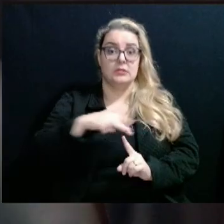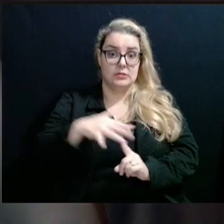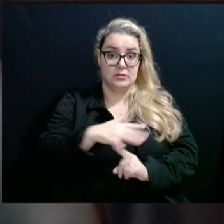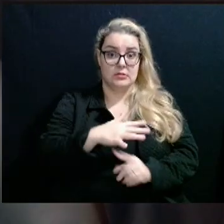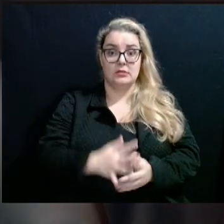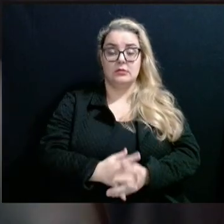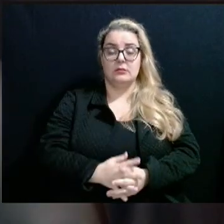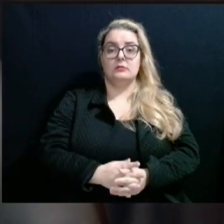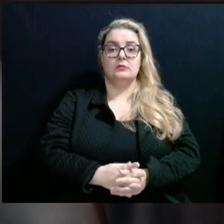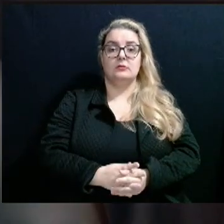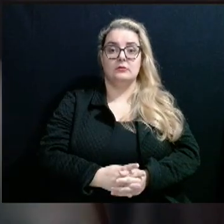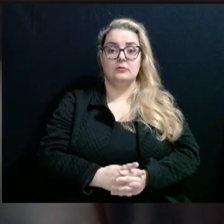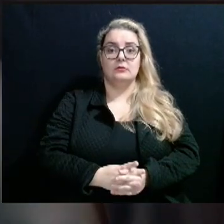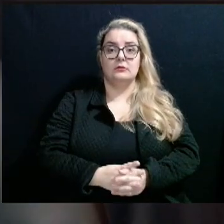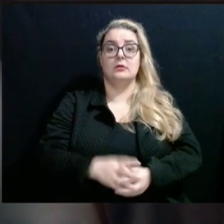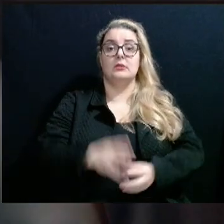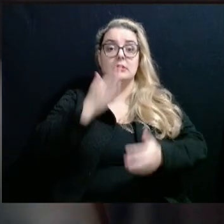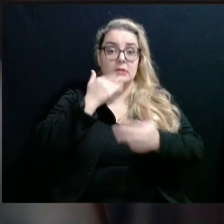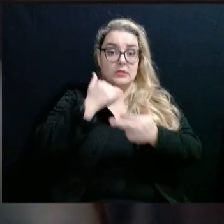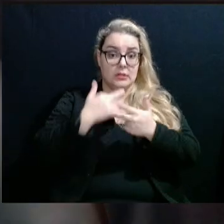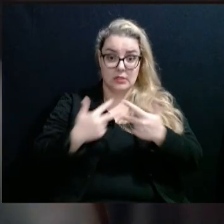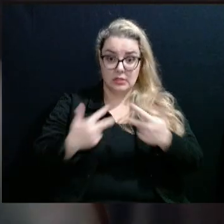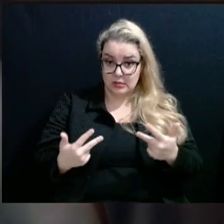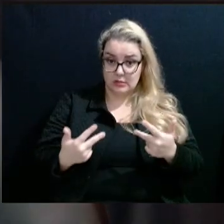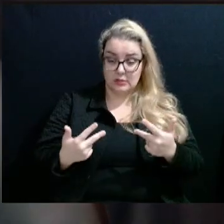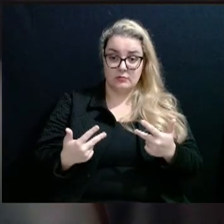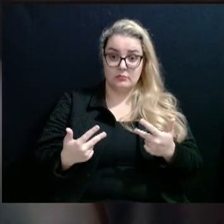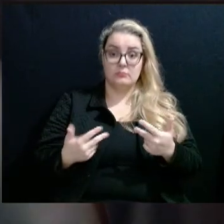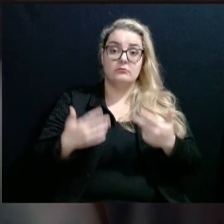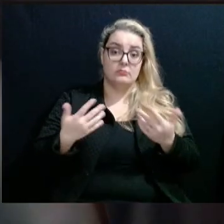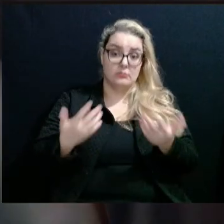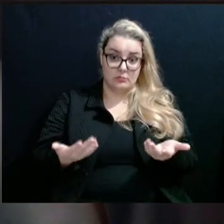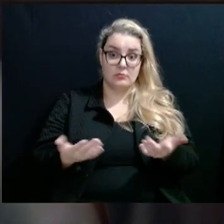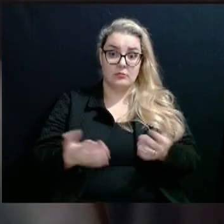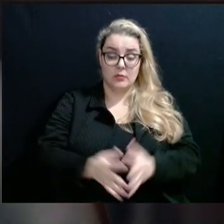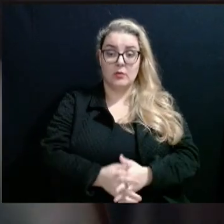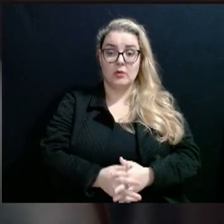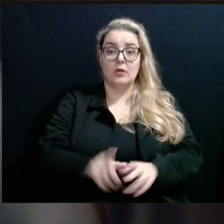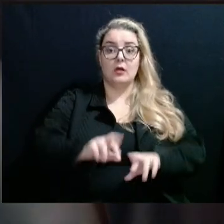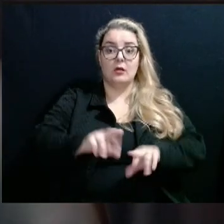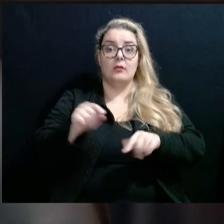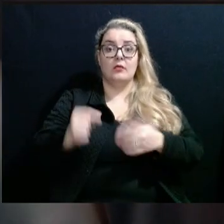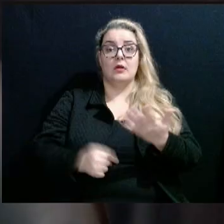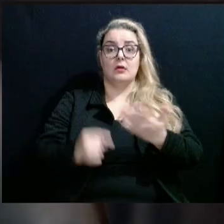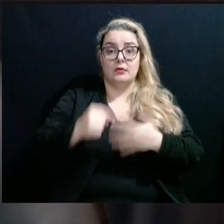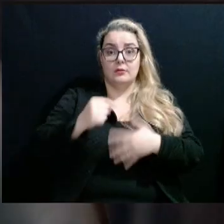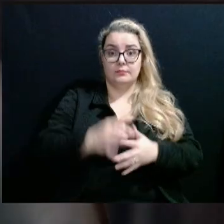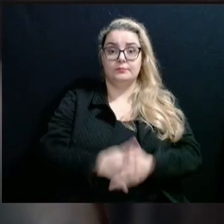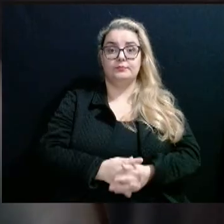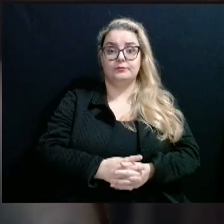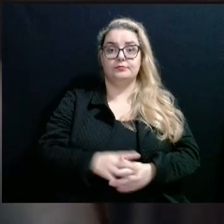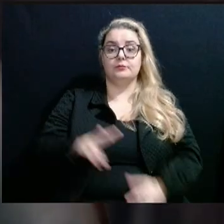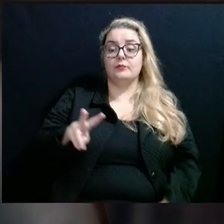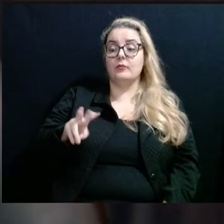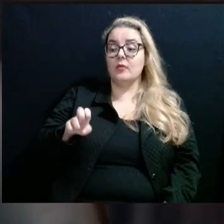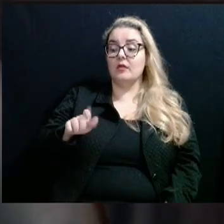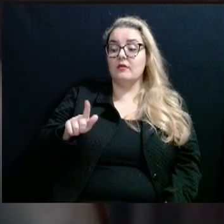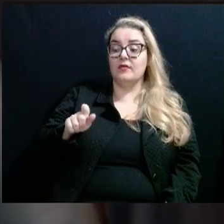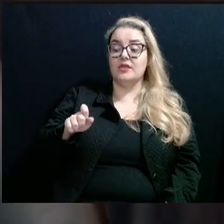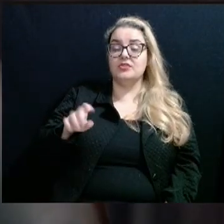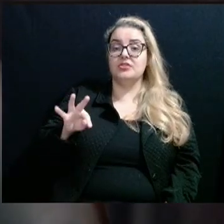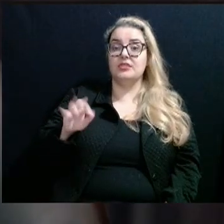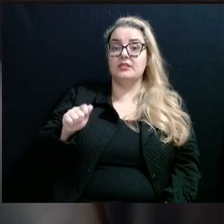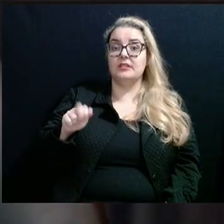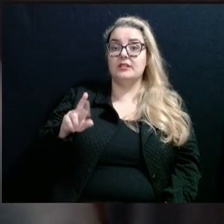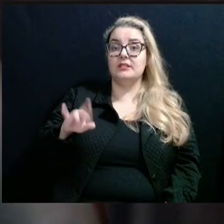na alimentação, em realmente vários outros pontos. Já o vegetarianismo, ele pode englobar